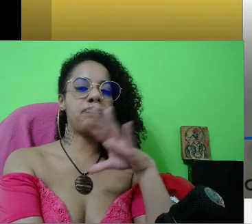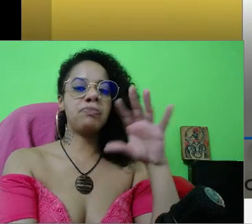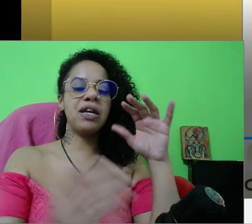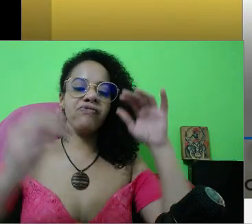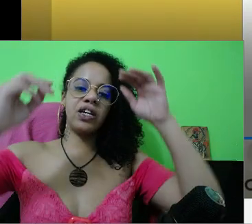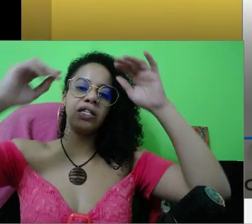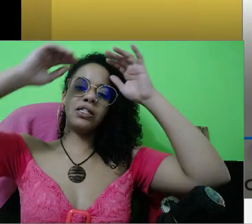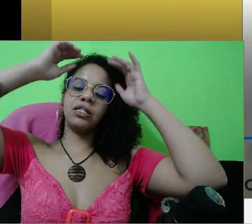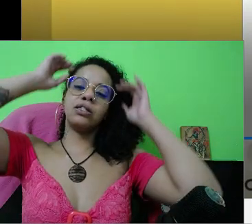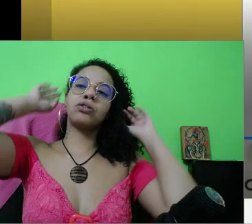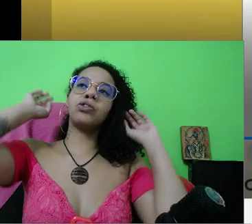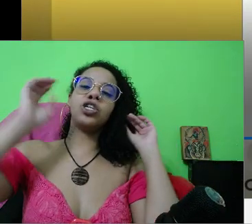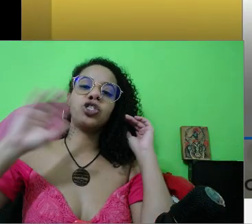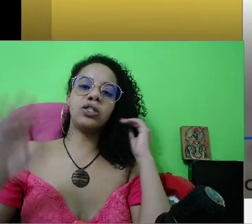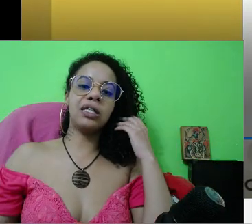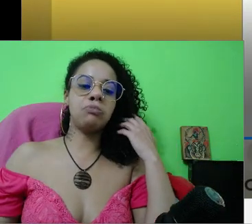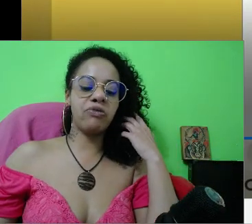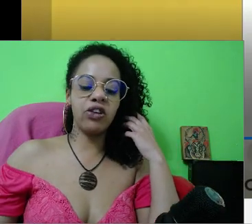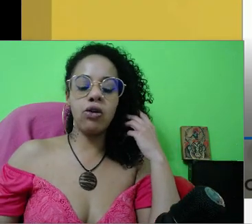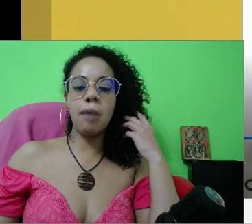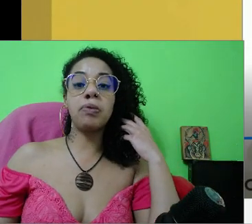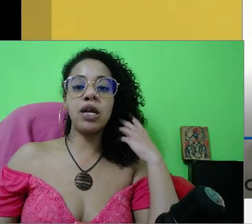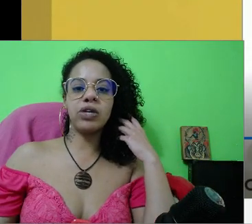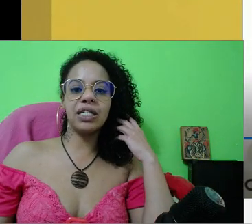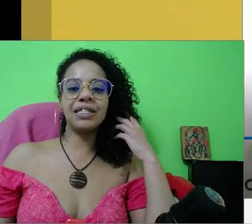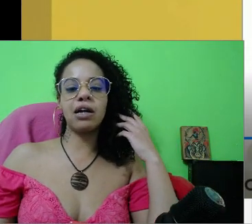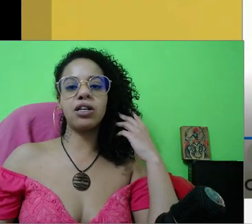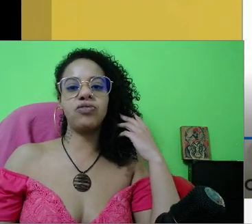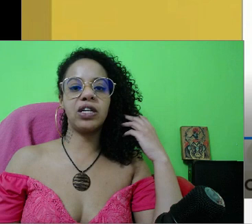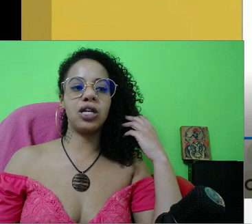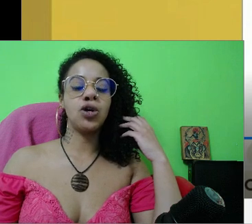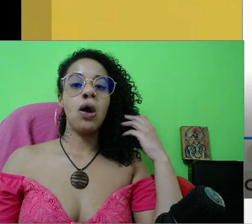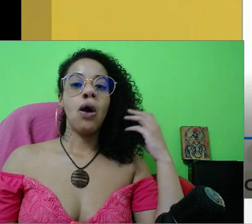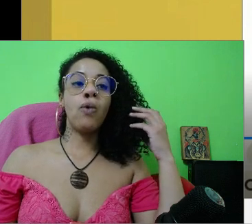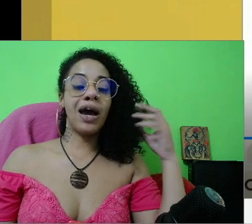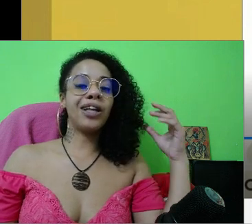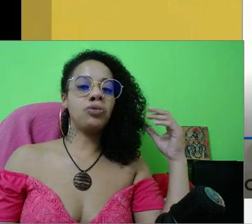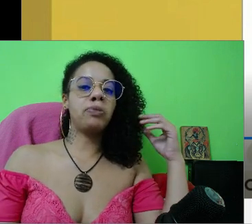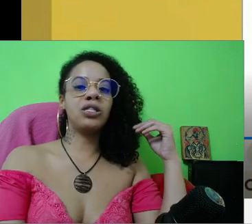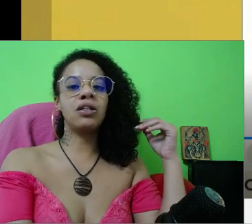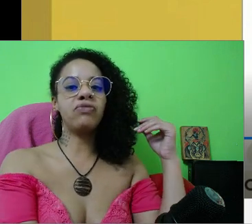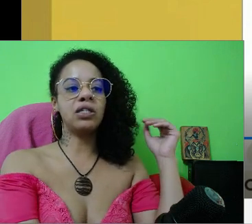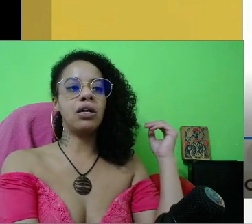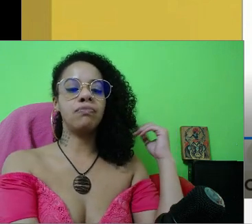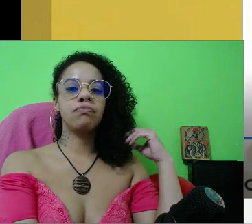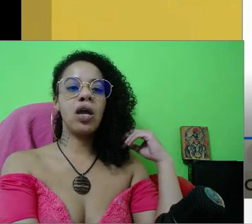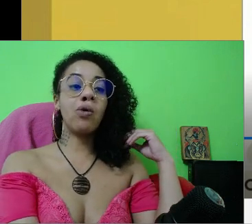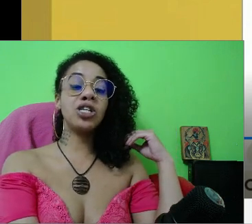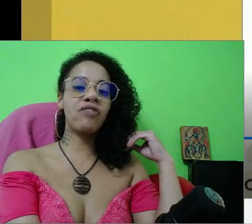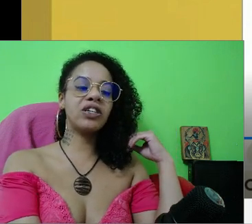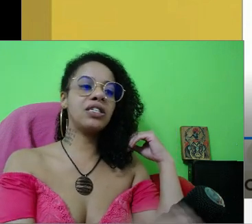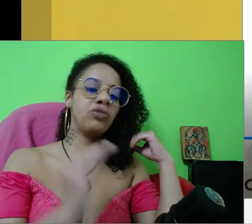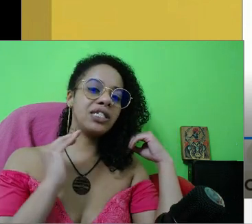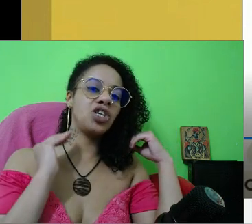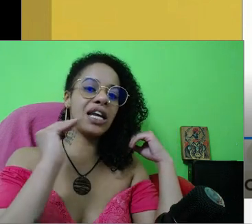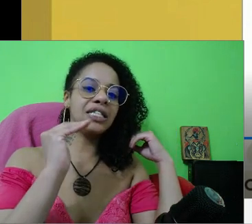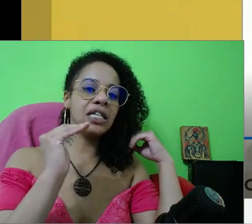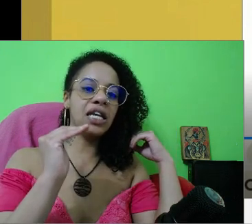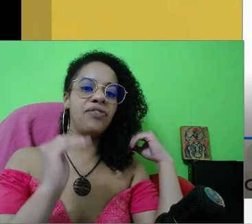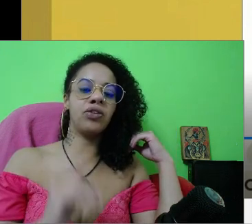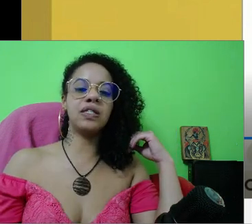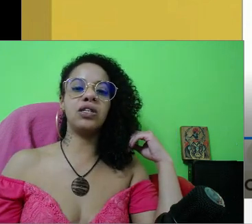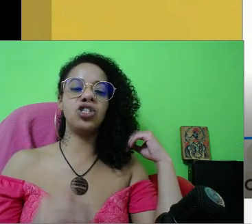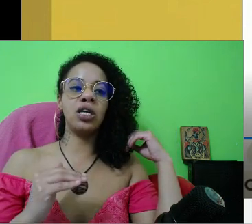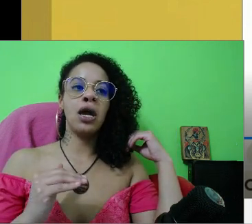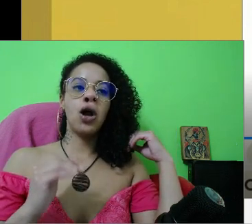pela primeira vez durante todo esse tempo você falou a primeira coisa certa de verdade o errado pode ser você eu achava que você não